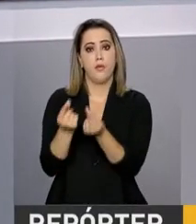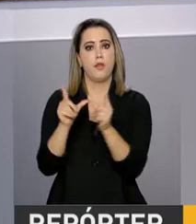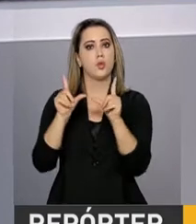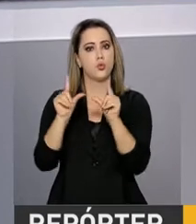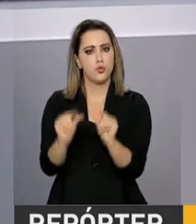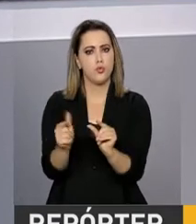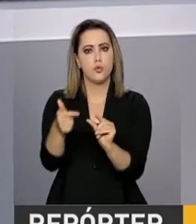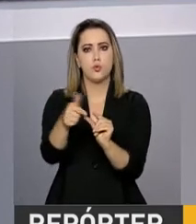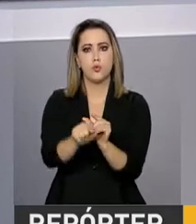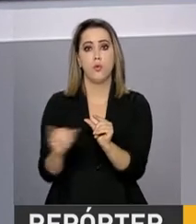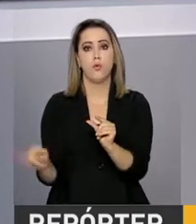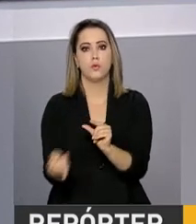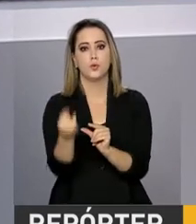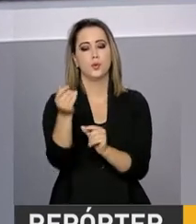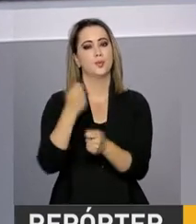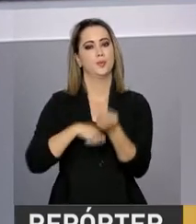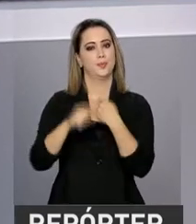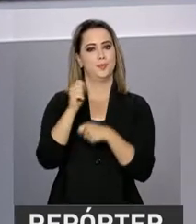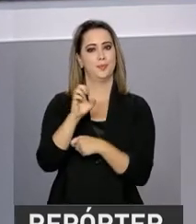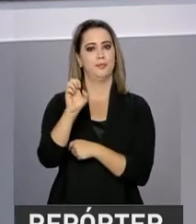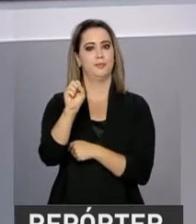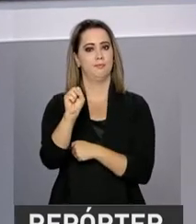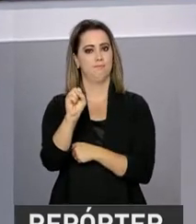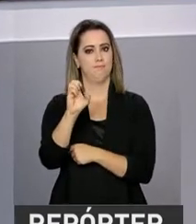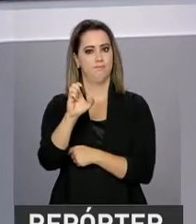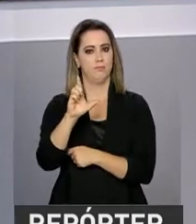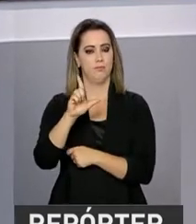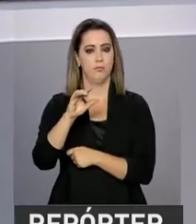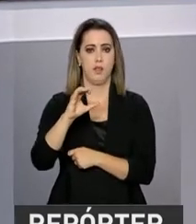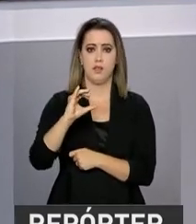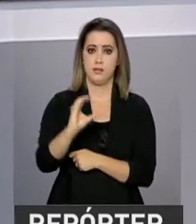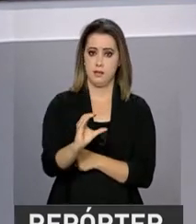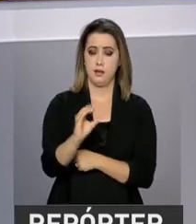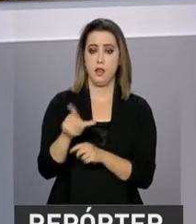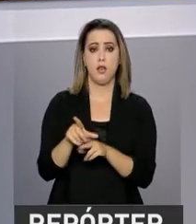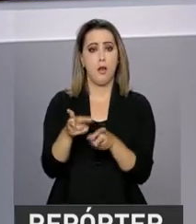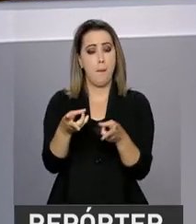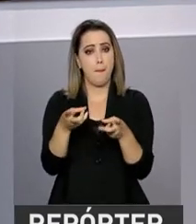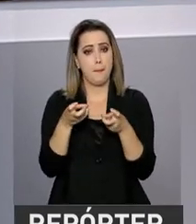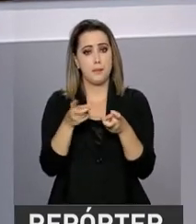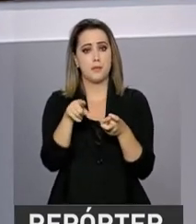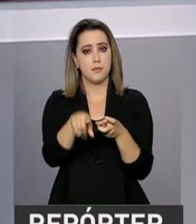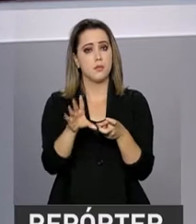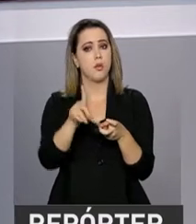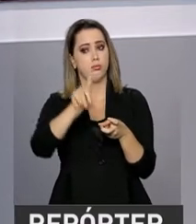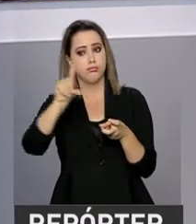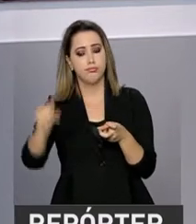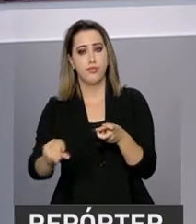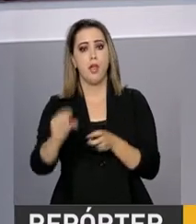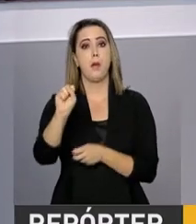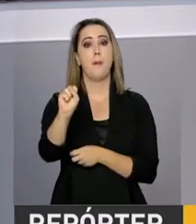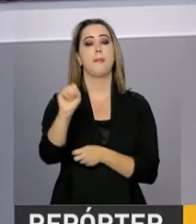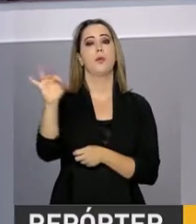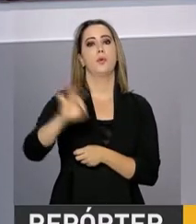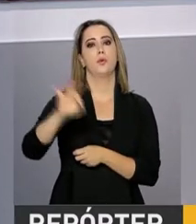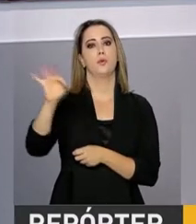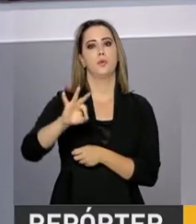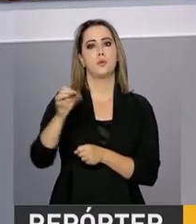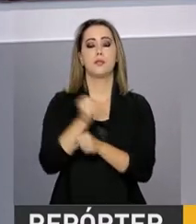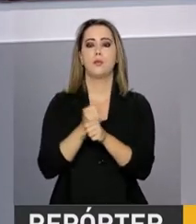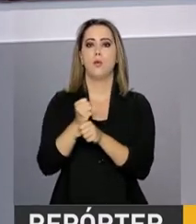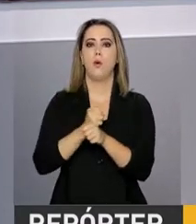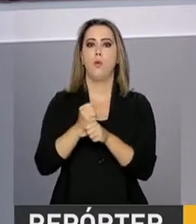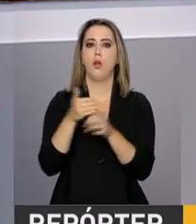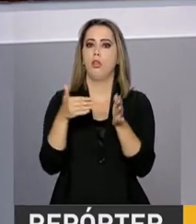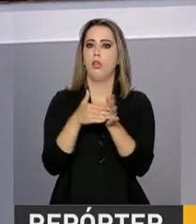estimativa para os juros da economia a selic a previsão dos analistas é de que a taxa caia para 8% ao ano até o